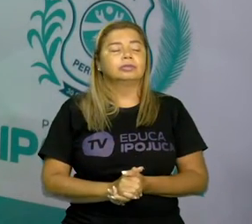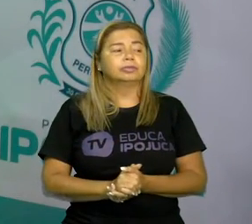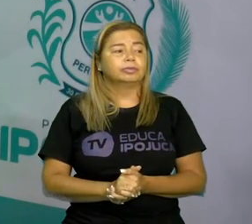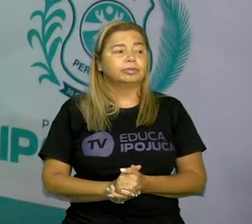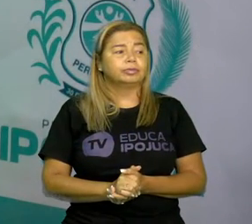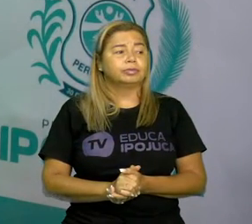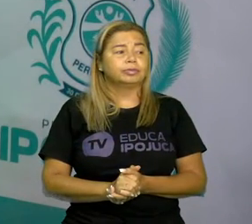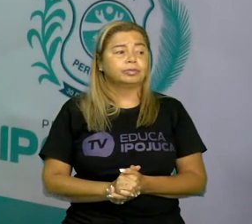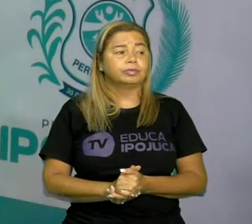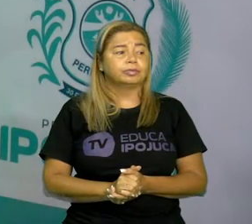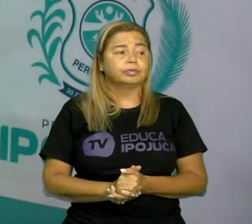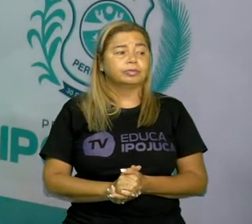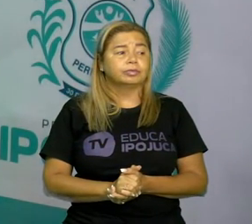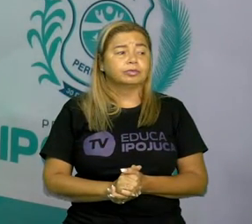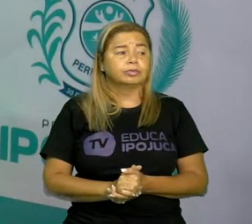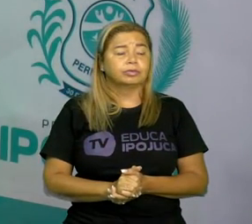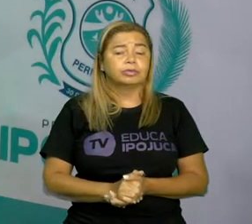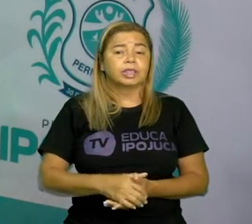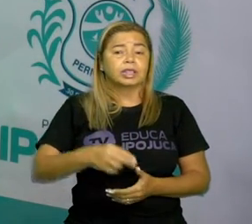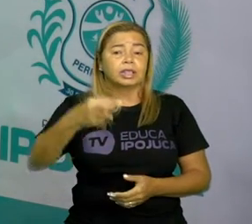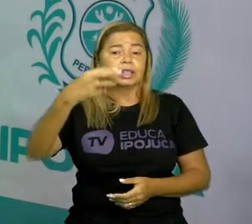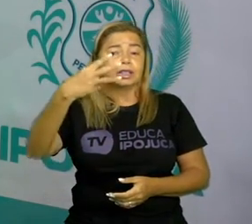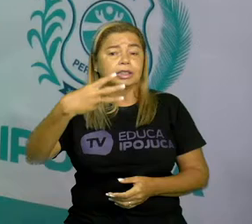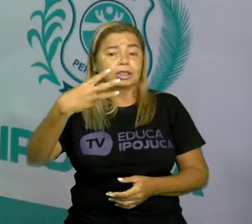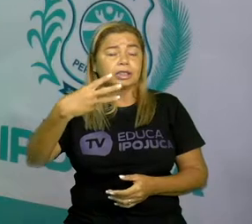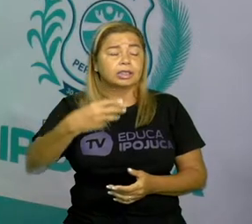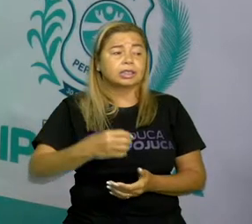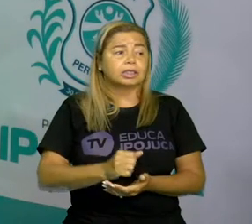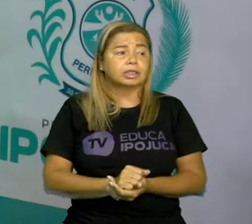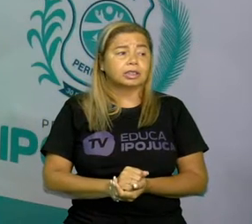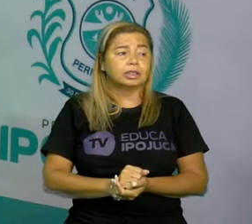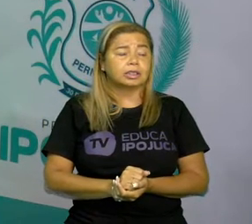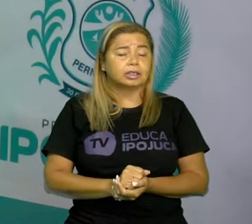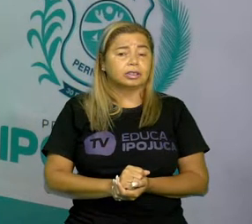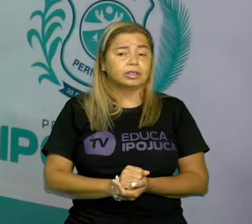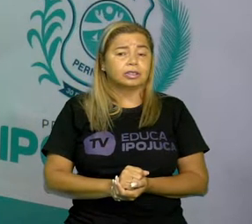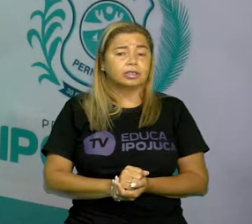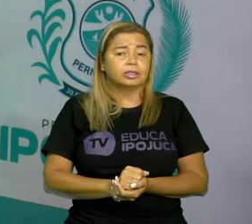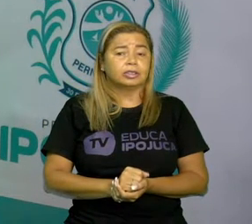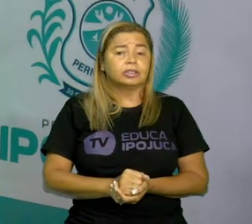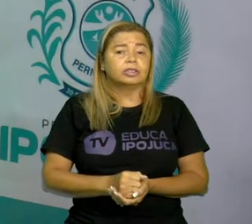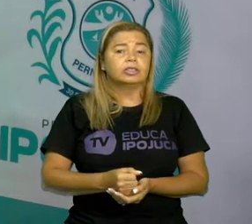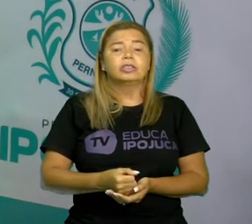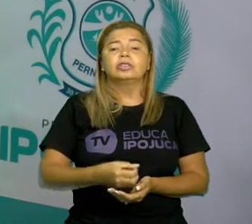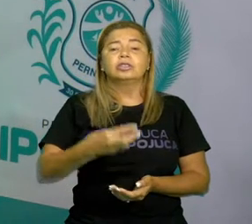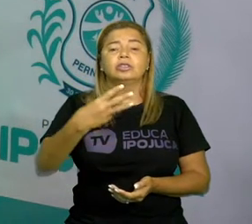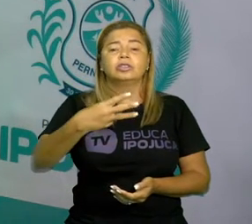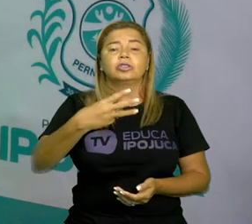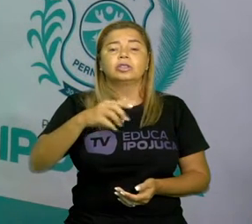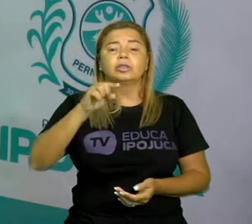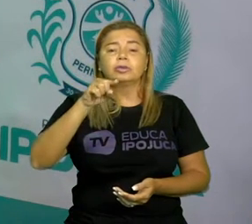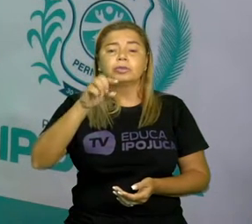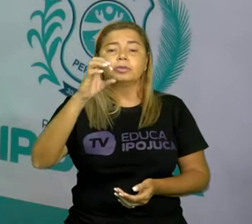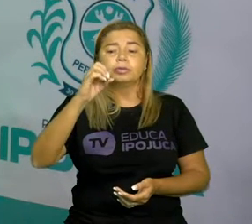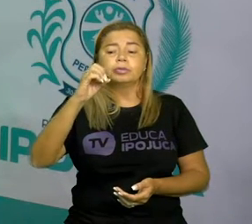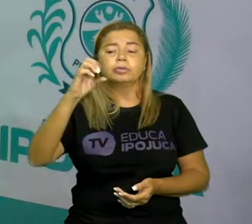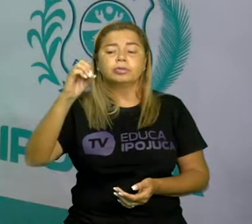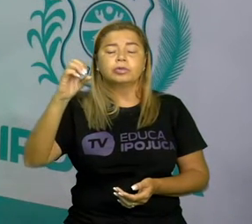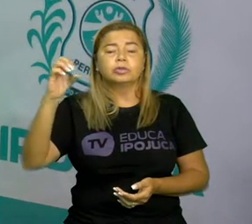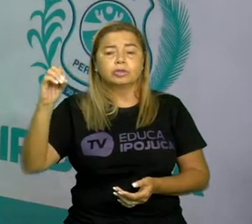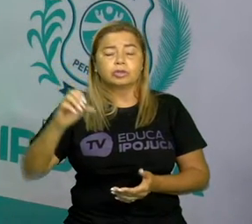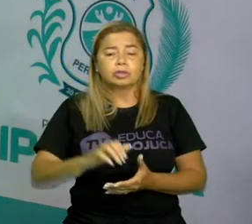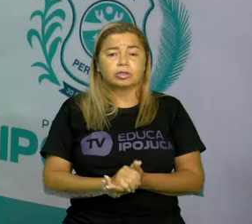vamos lá. Três cubos, três unidades de milhar,